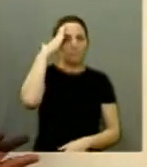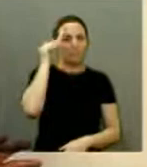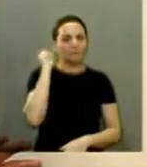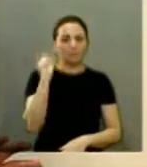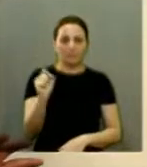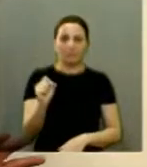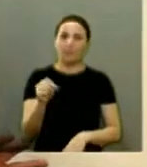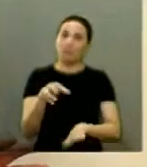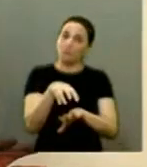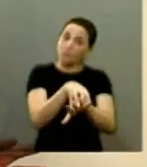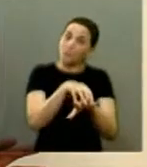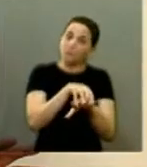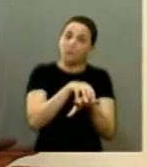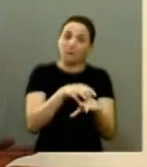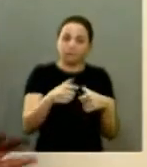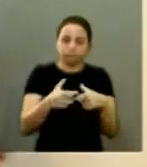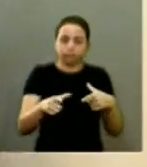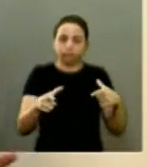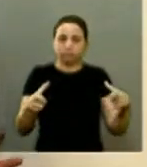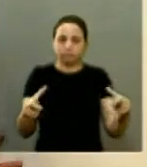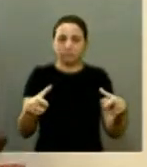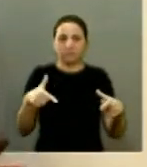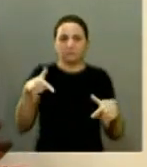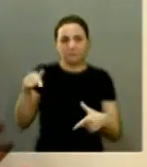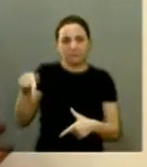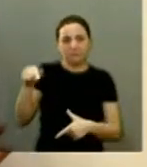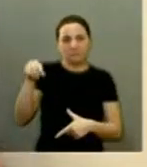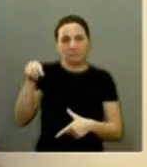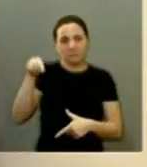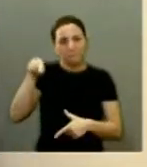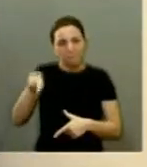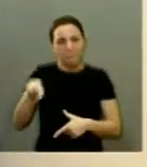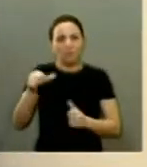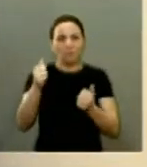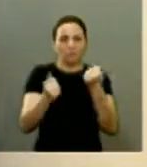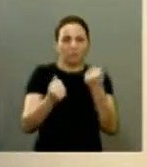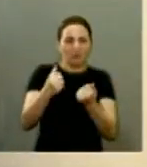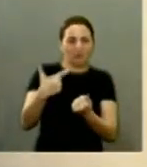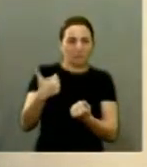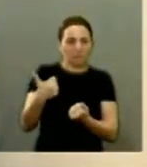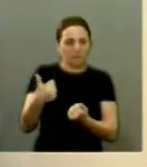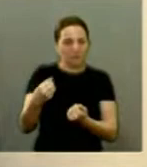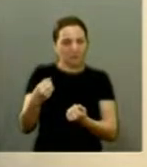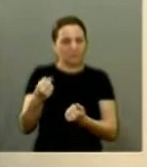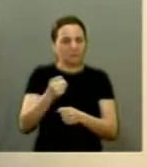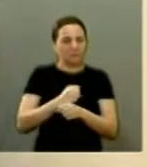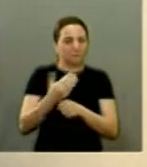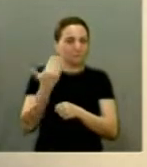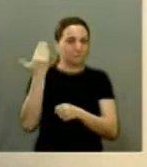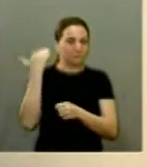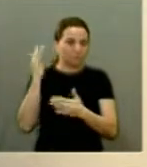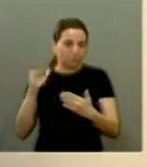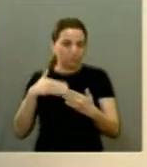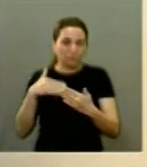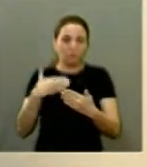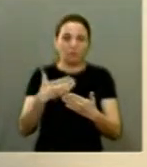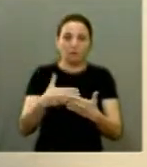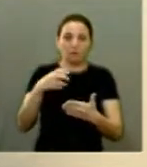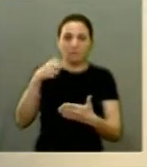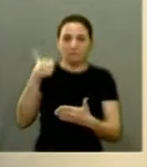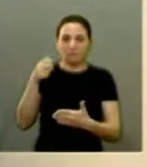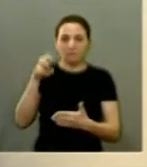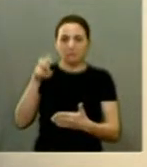que a frota de Araraquara aumentou muito, de 70 mil veículos há 10 anos atrás, hoje está chegando a mais de 150